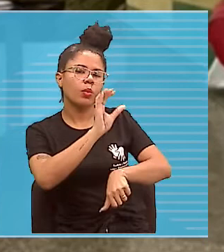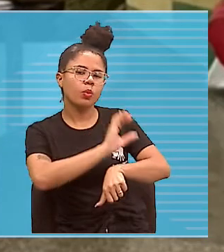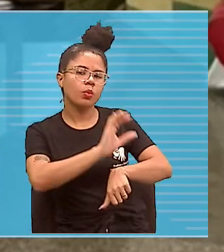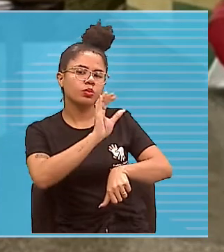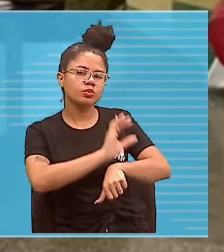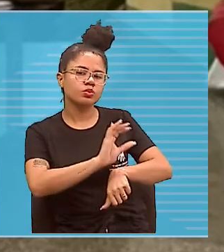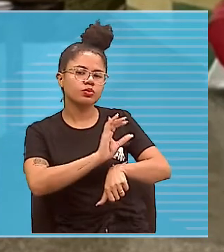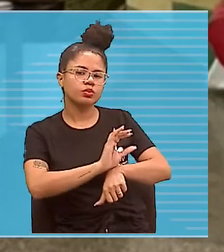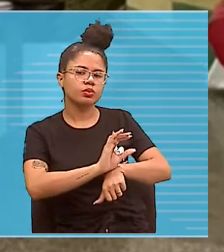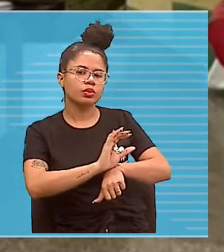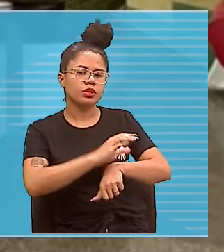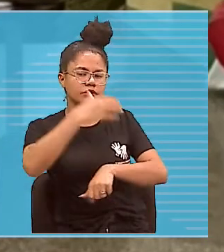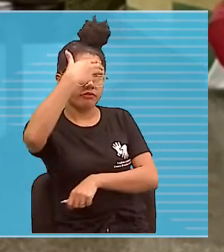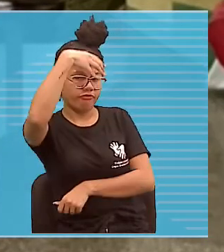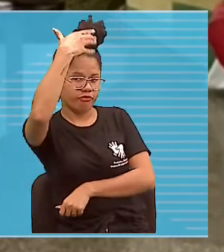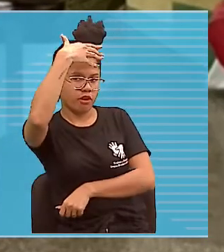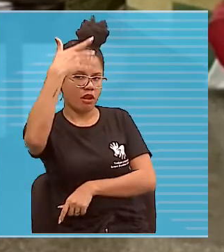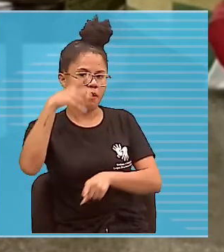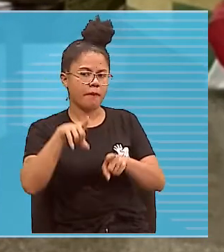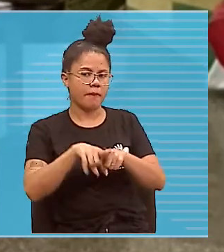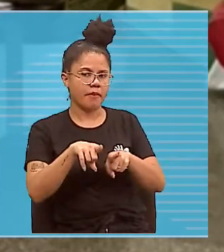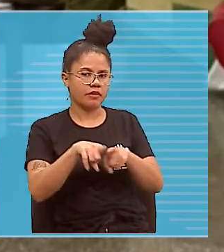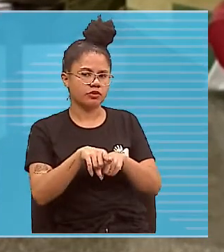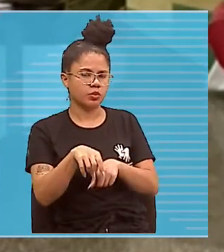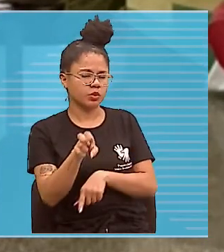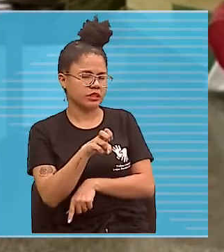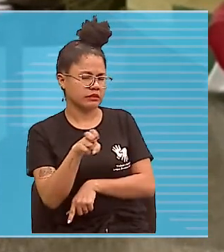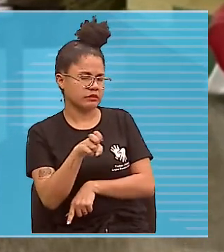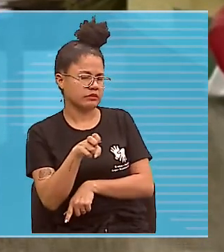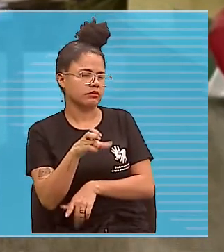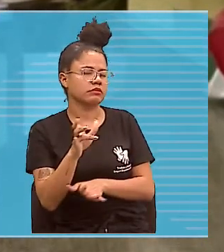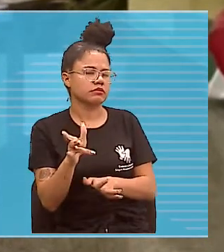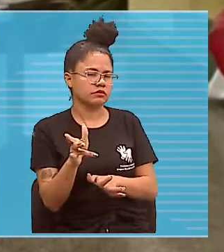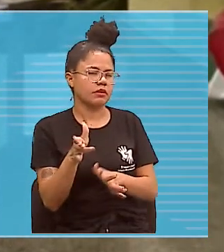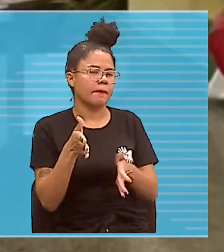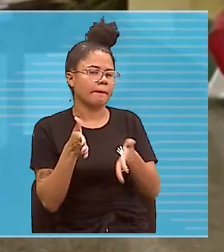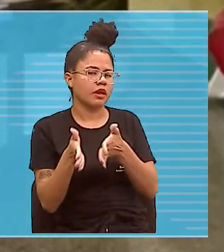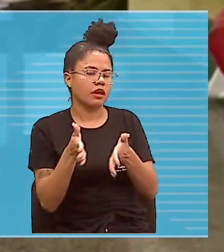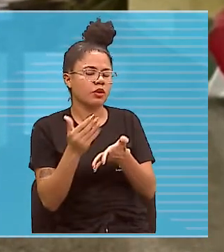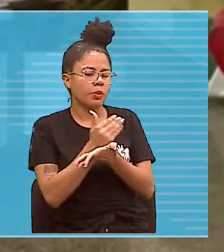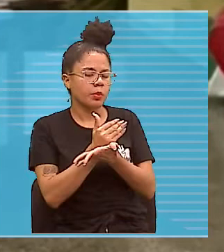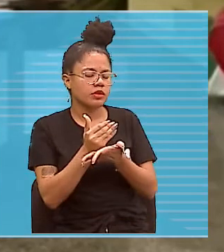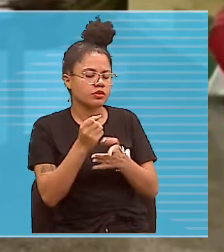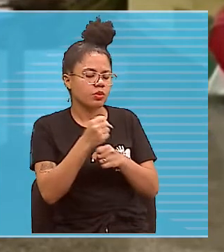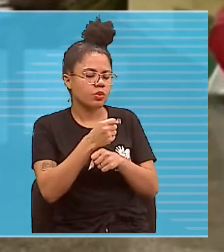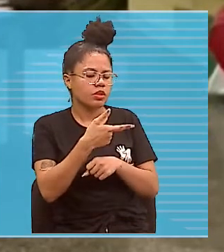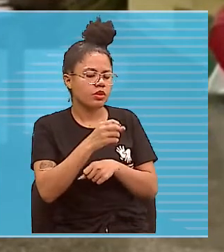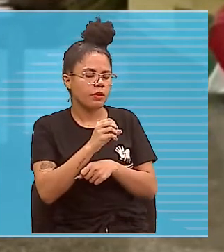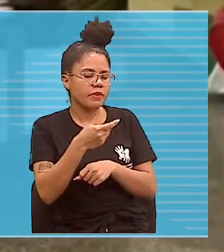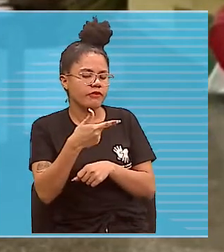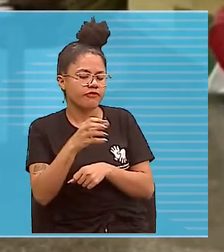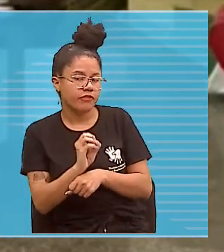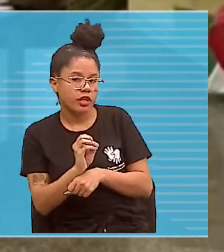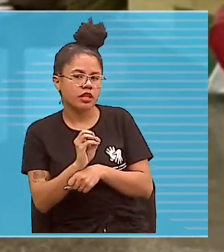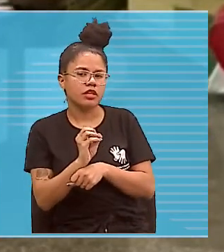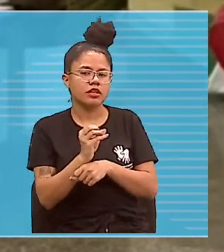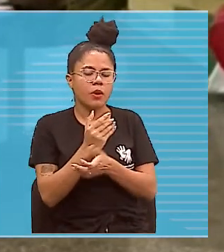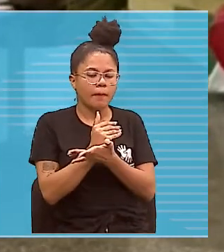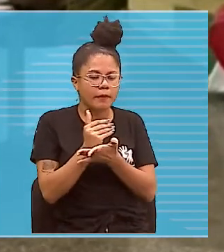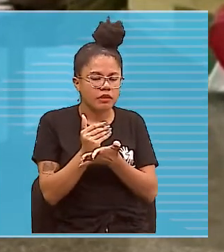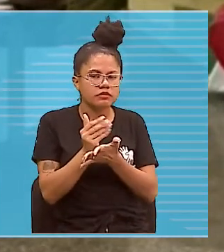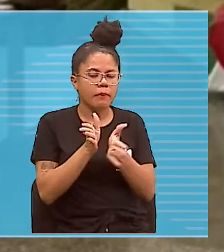2020. E logo veio a pandemia, era uma turma grande, de aproximadamente 65